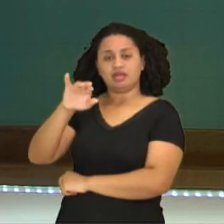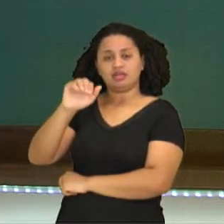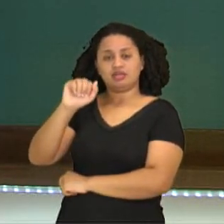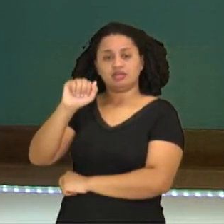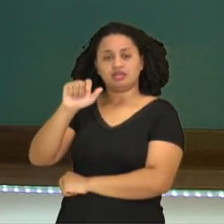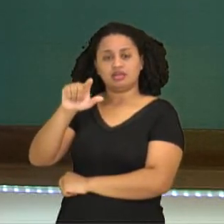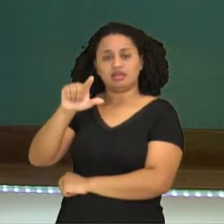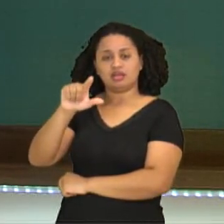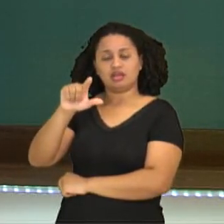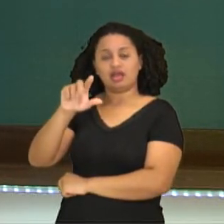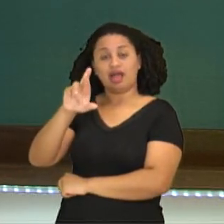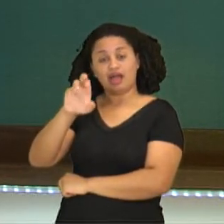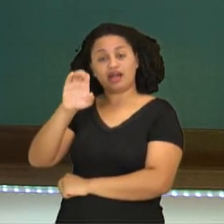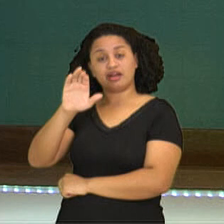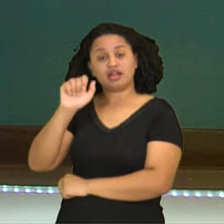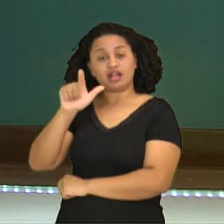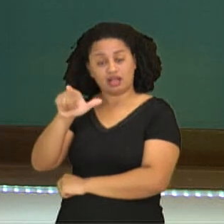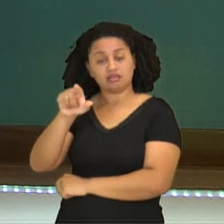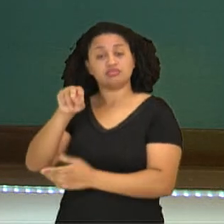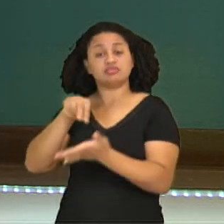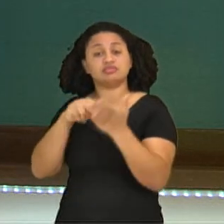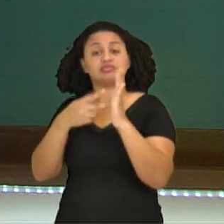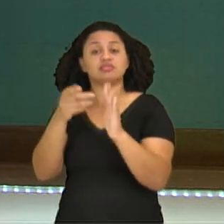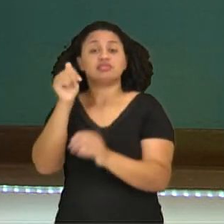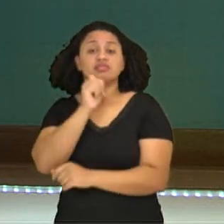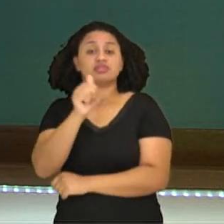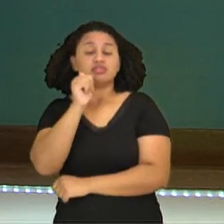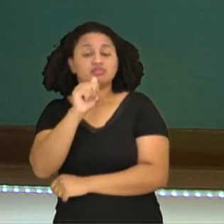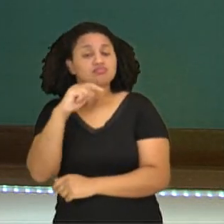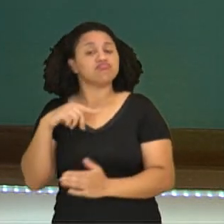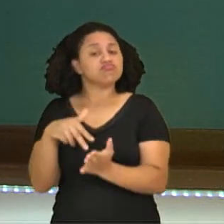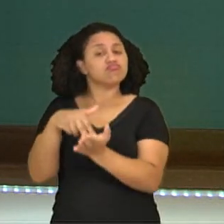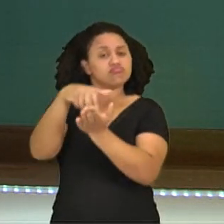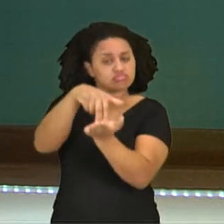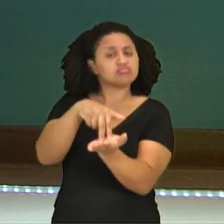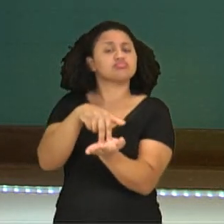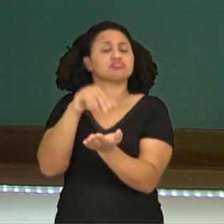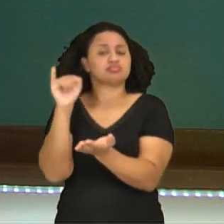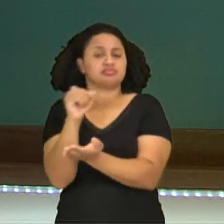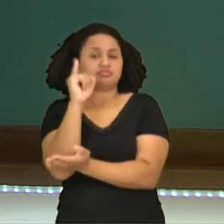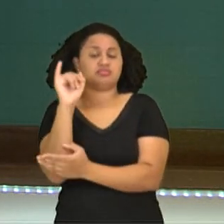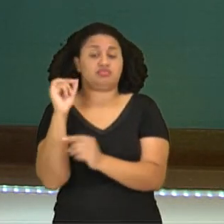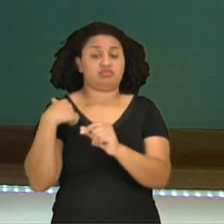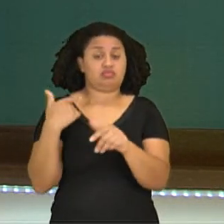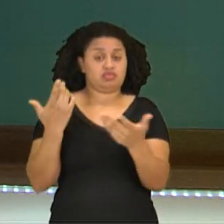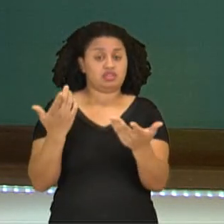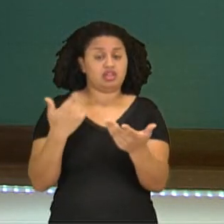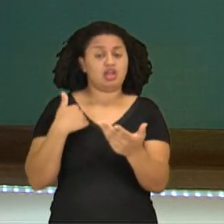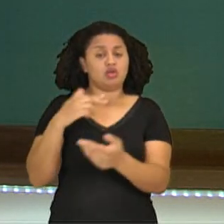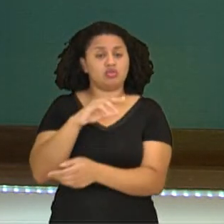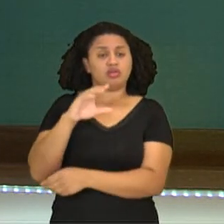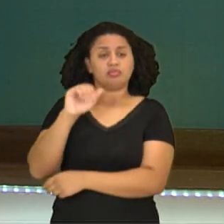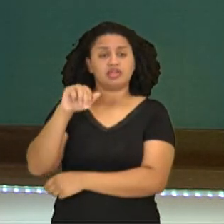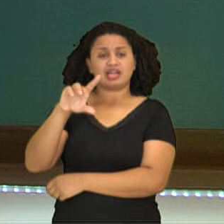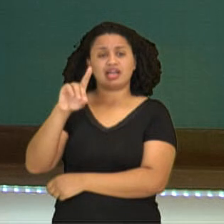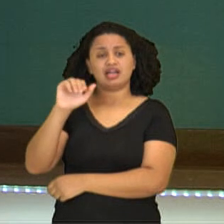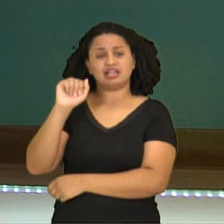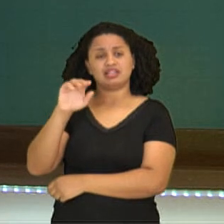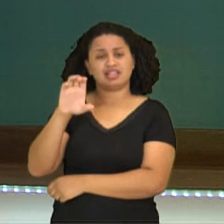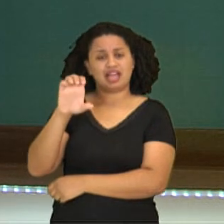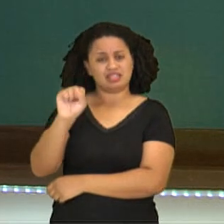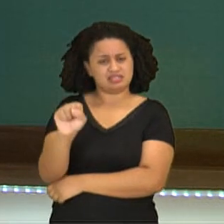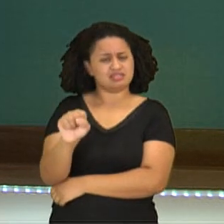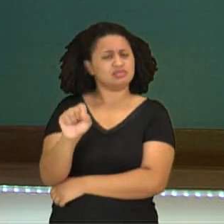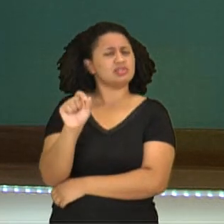mulher tomava decisões e cargos importantes nessa civilização, chamadas de candaces. Quem são as candaces,